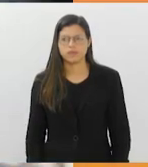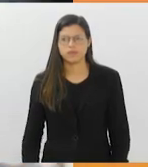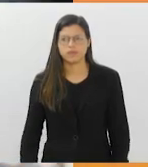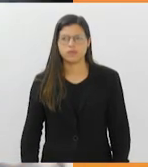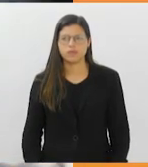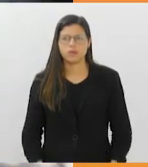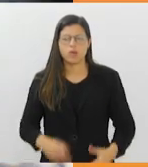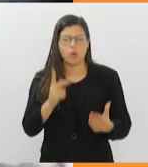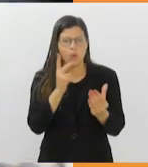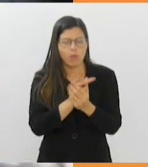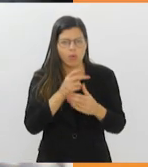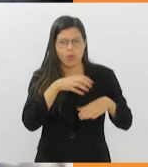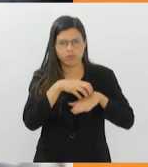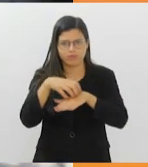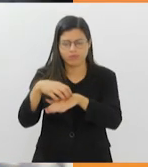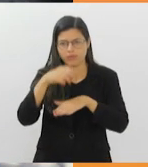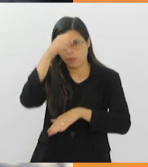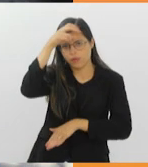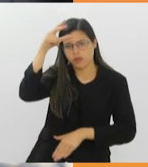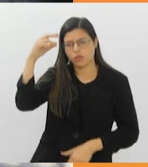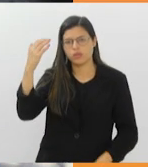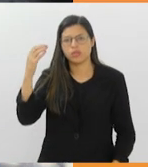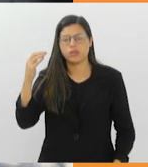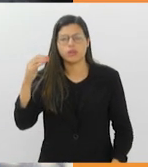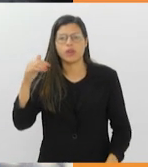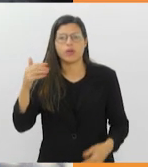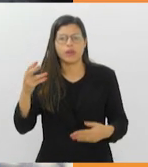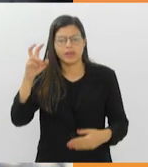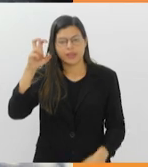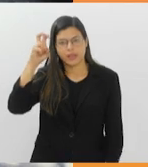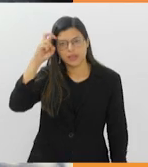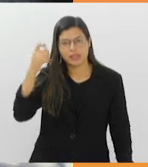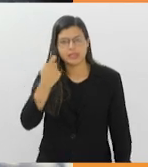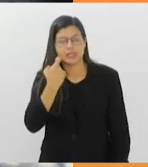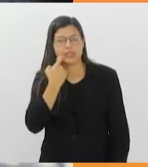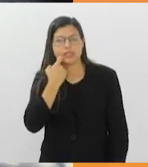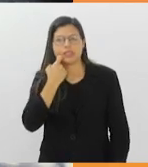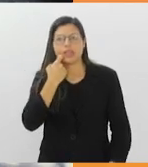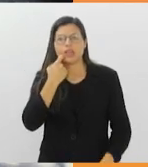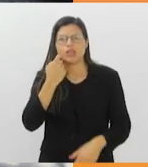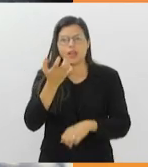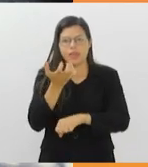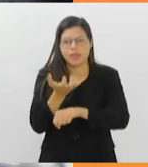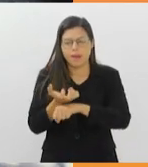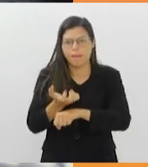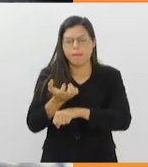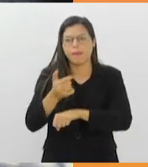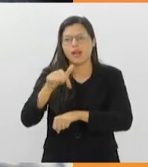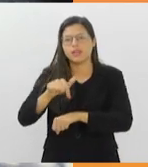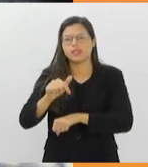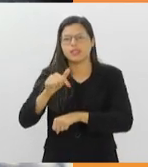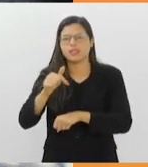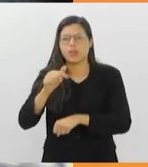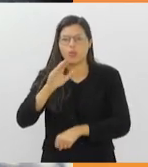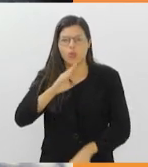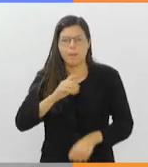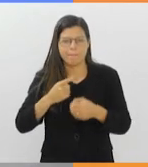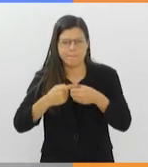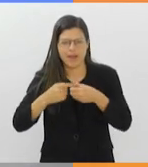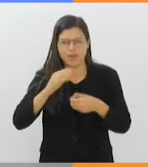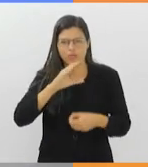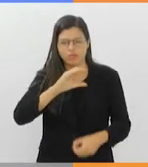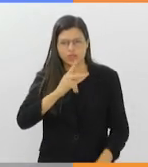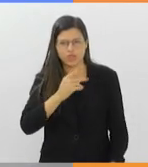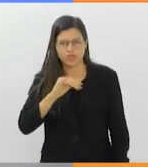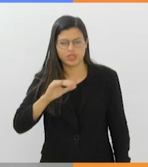O PROCON itinerante da Prefeitura de Niterói estará nesta quinta e sexta-feira na Praça Guadalajara, no bairro Chique, no Fonseca.